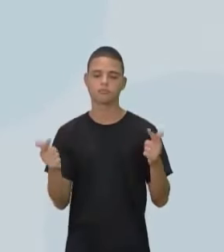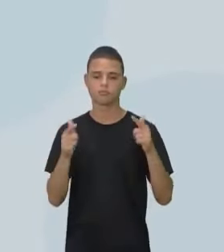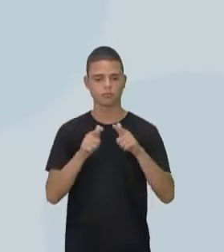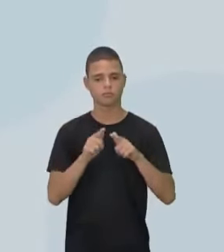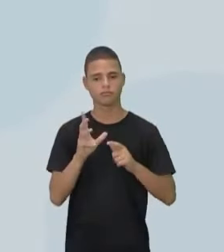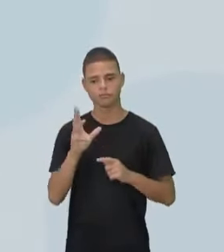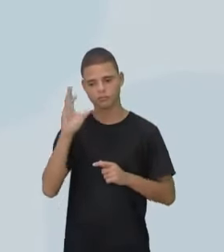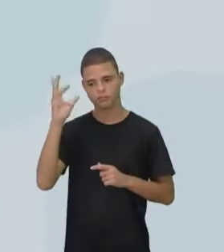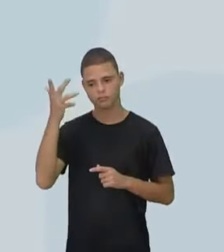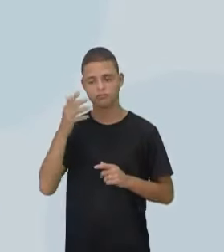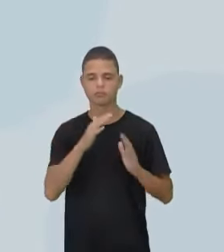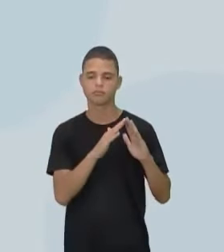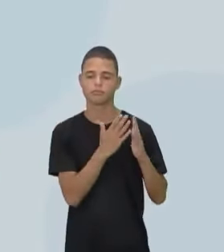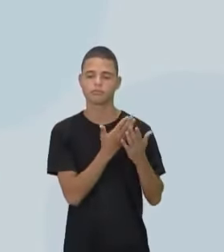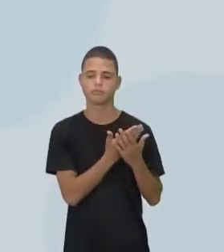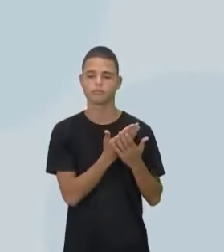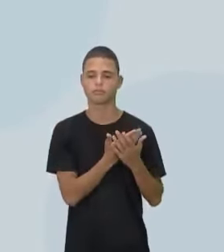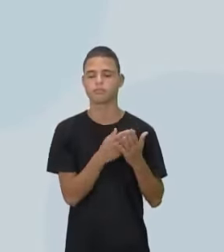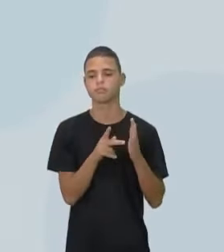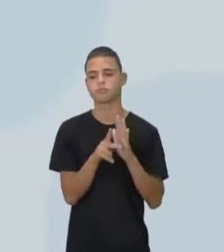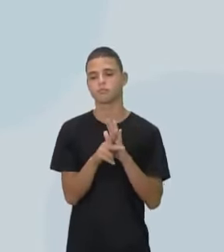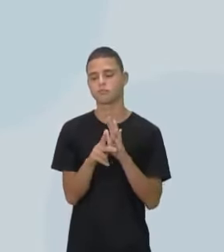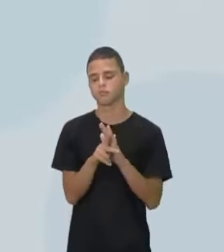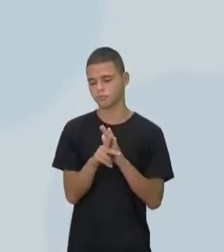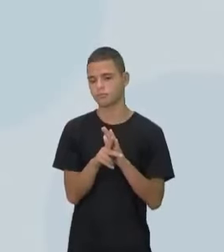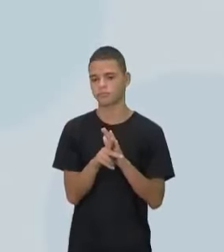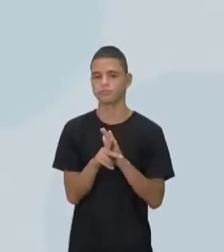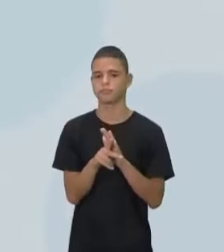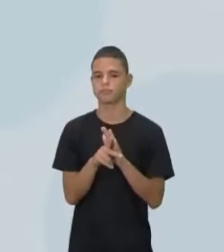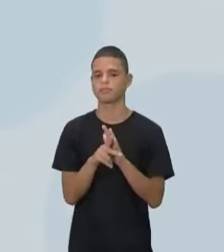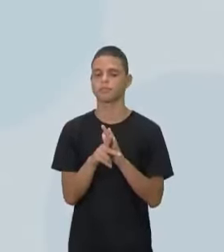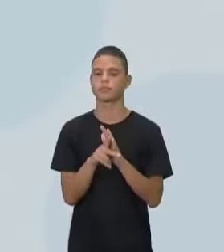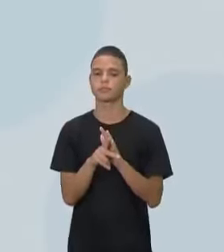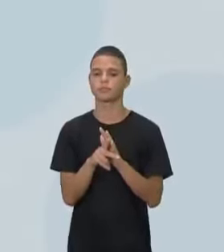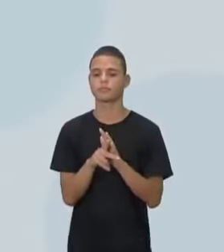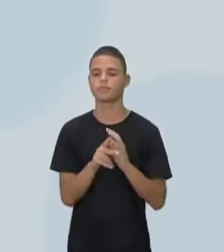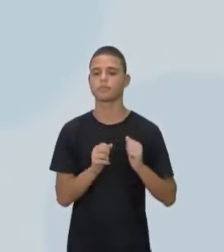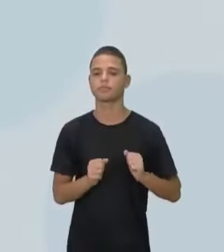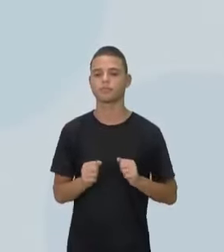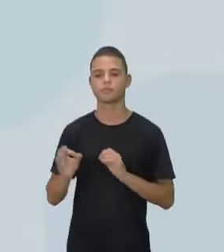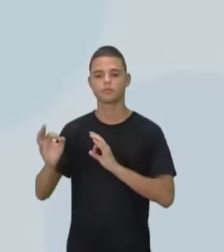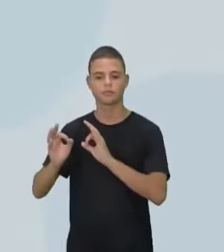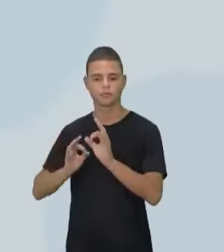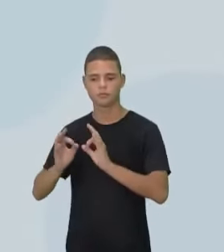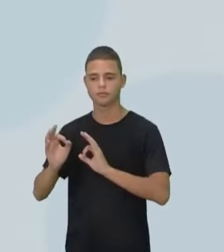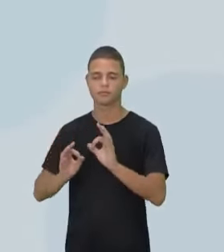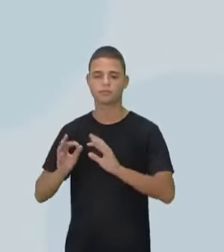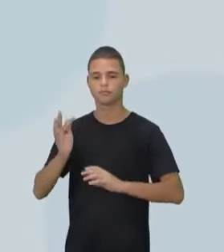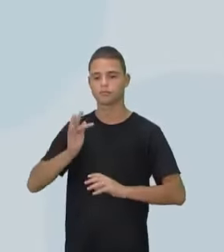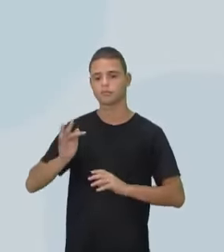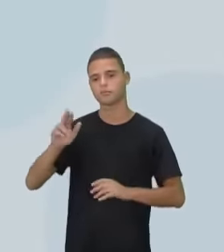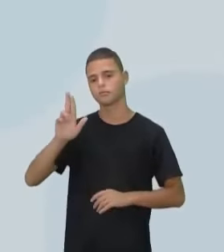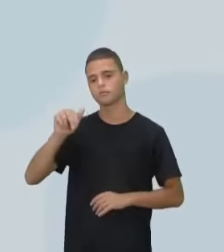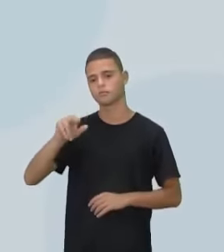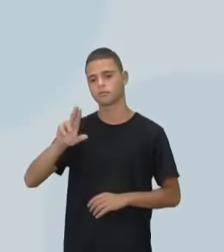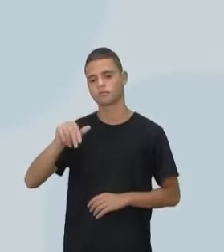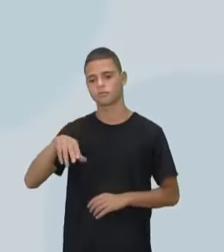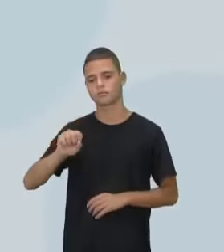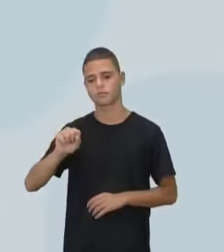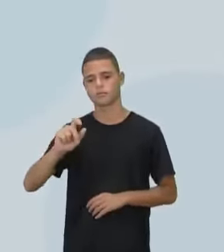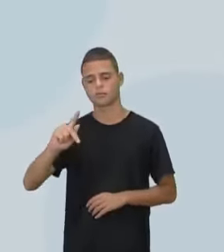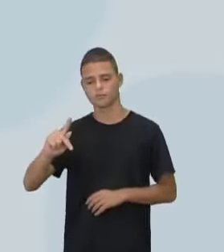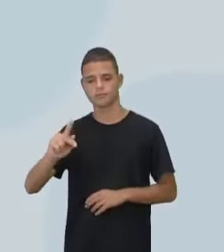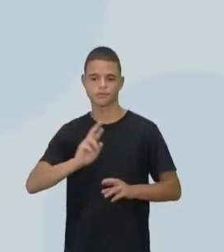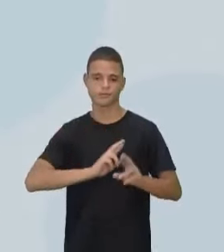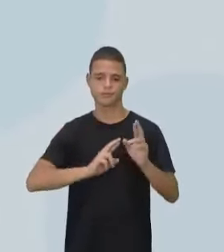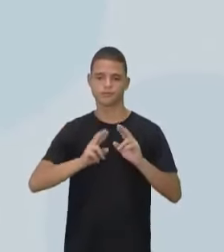que ocorreu nessa escola do CEMADEM aí com o programa de pós-graduação da Unesp, relacionado aí